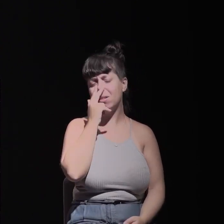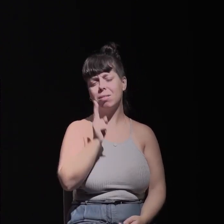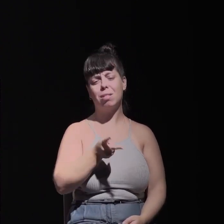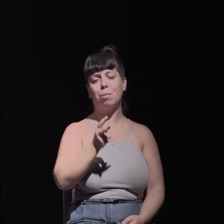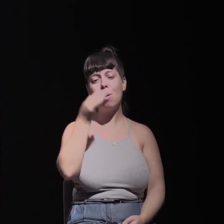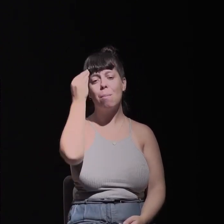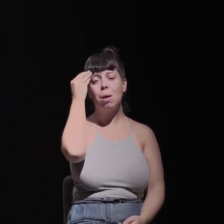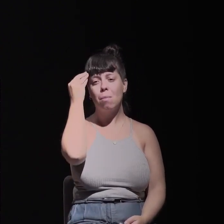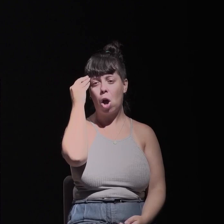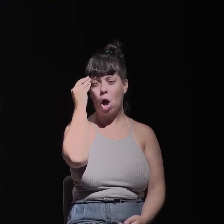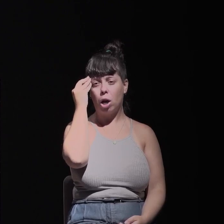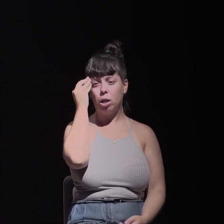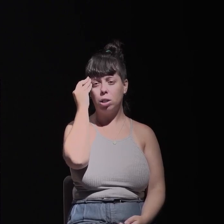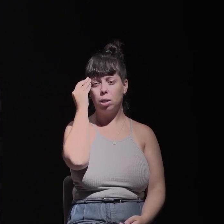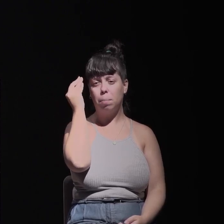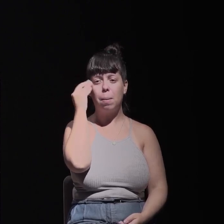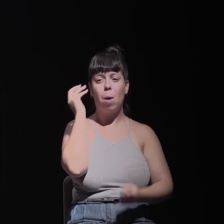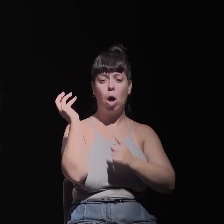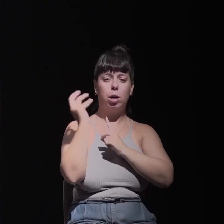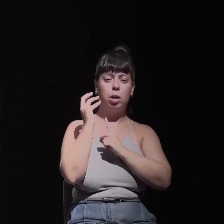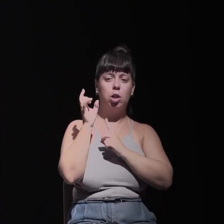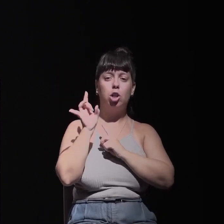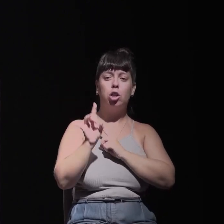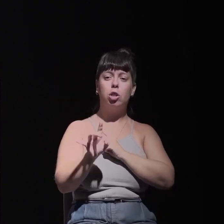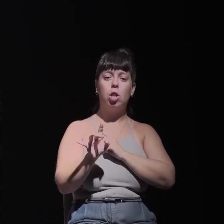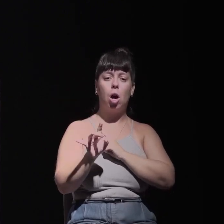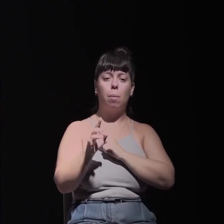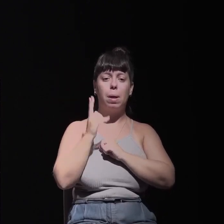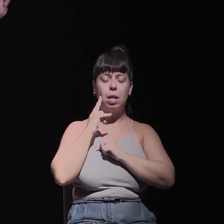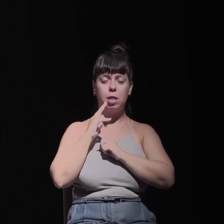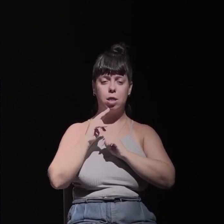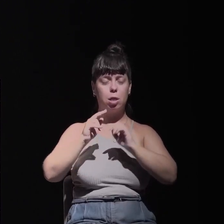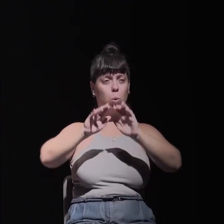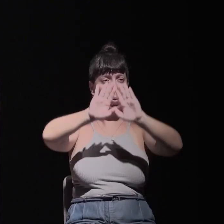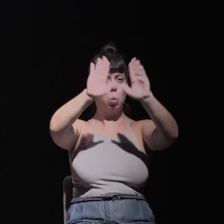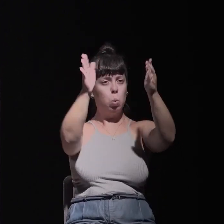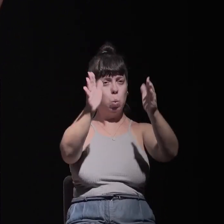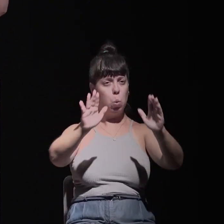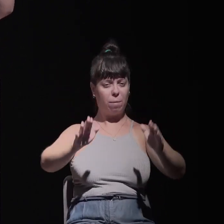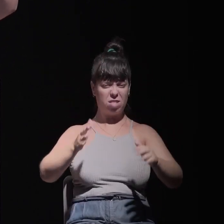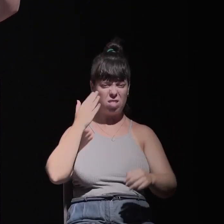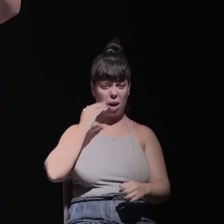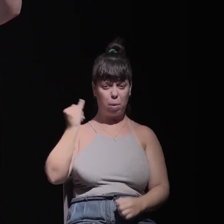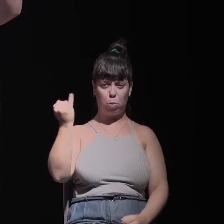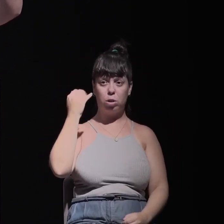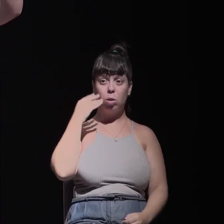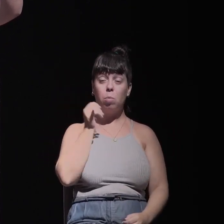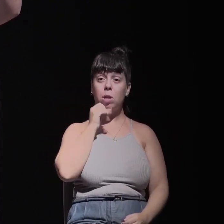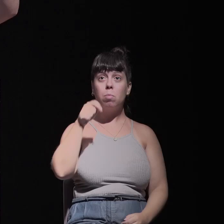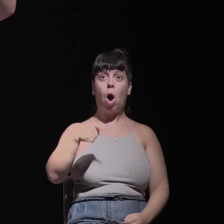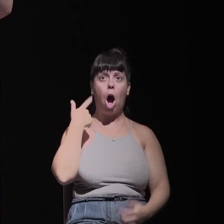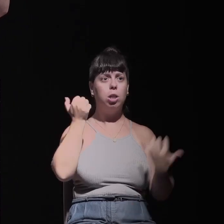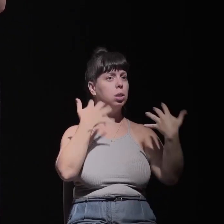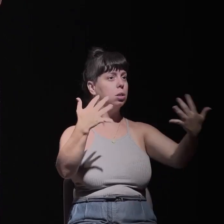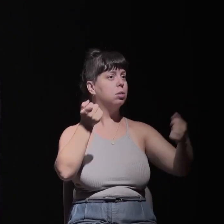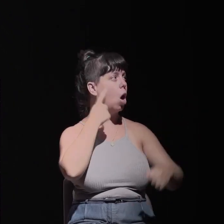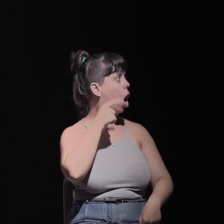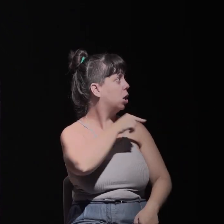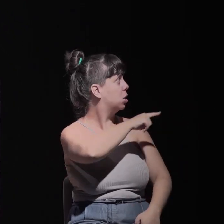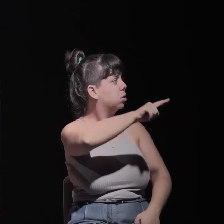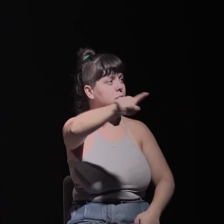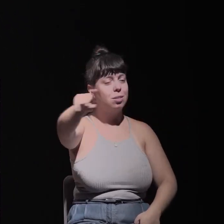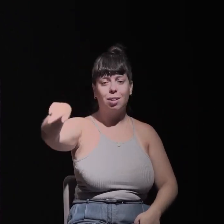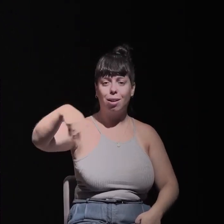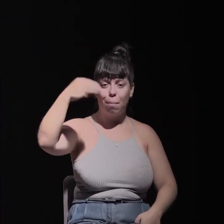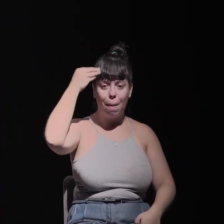ou ser afetada pela memória, só pelo seu caráter monumental. Imagina, olha esse auditório. Olha essa